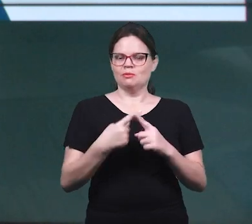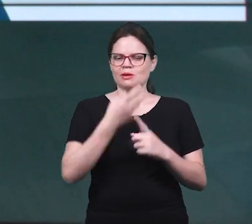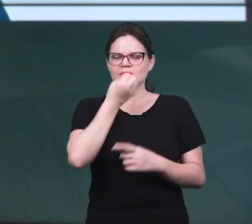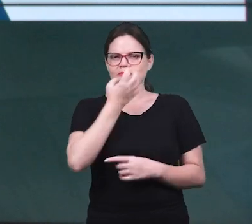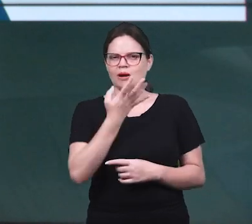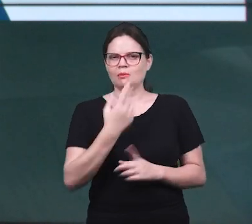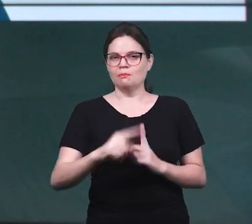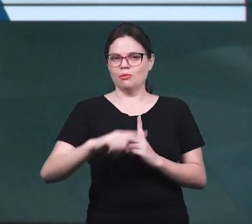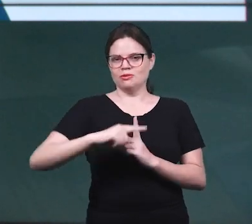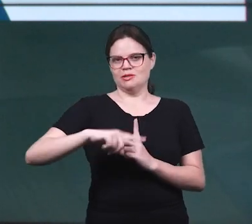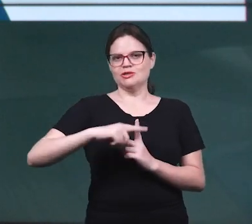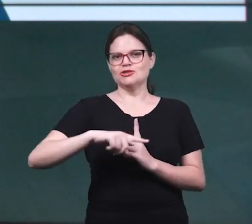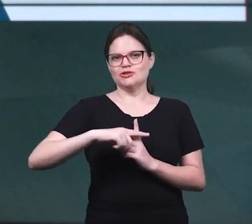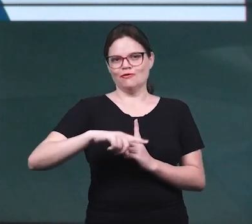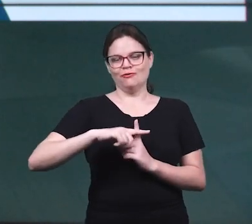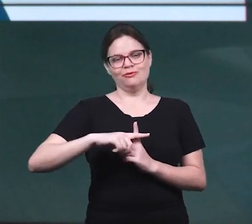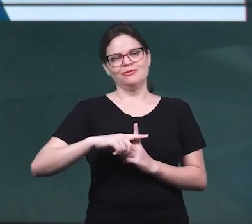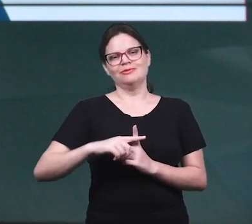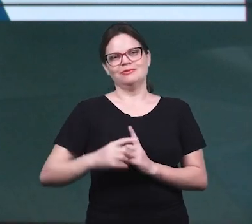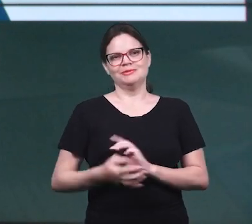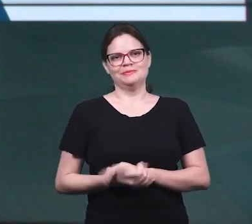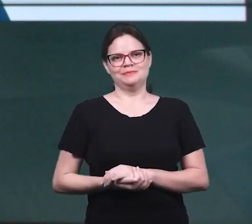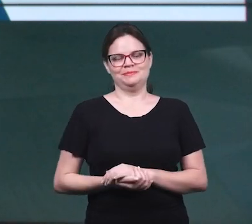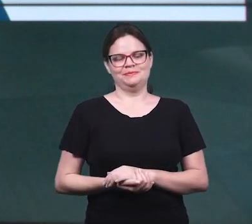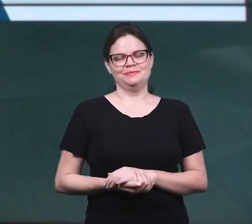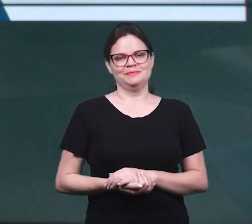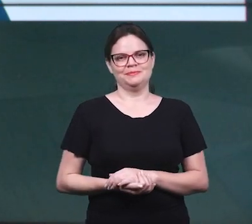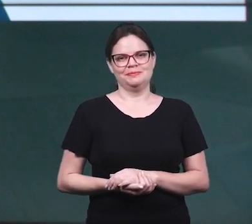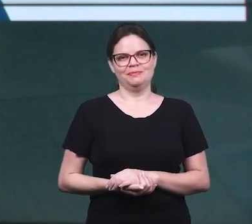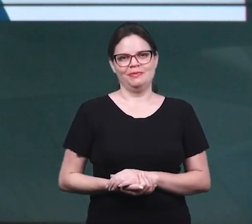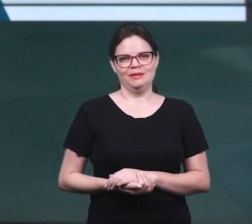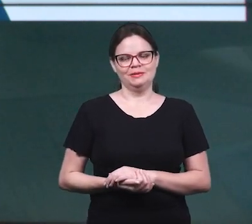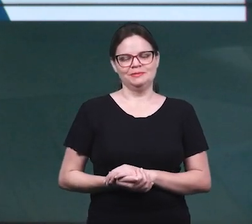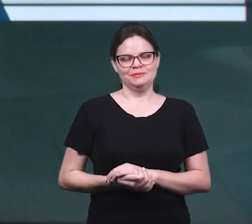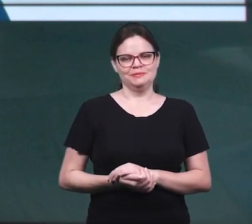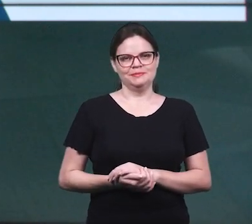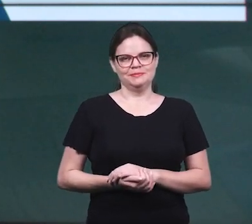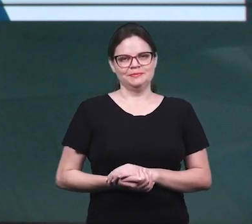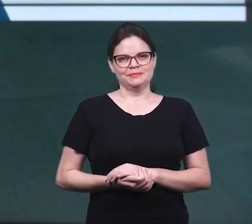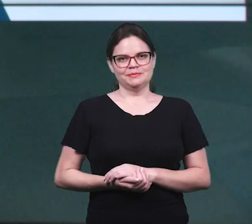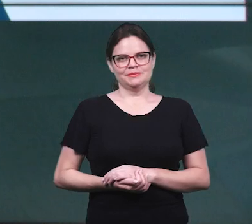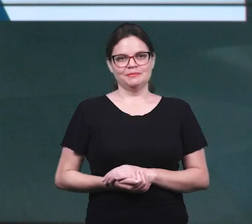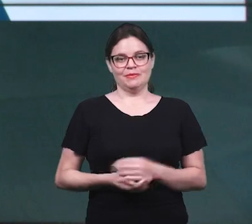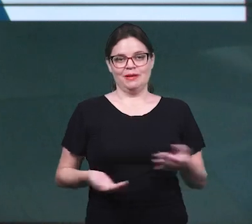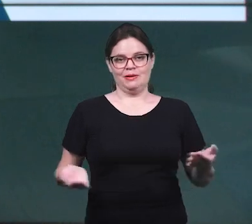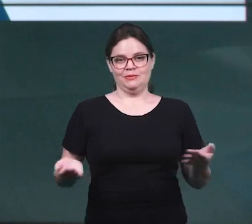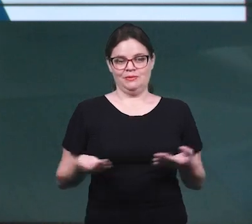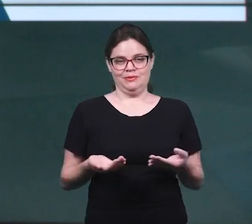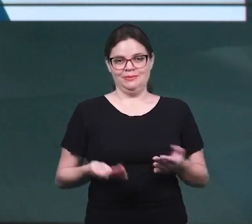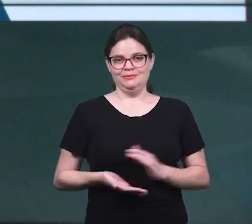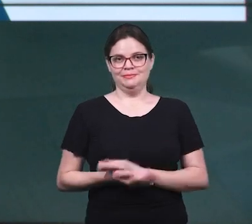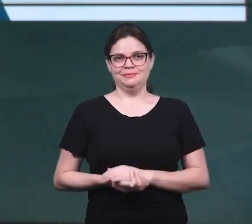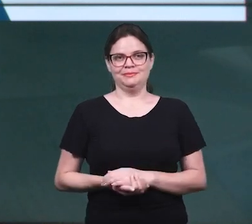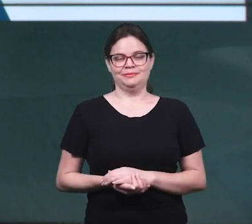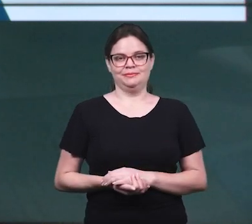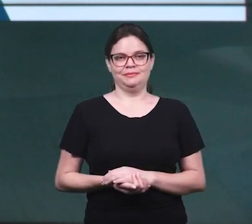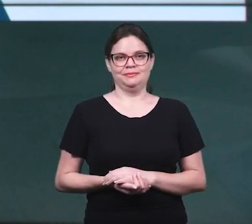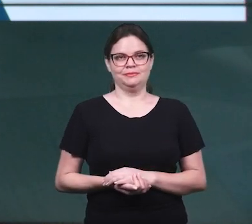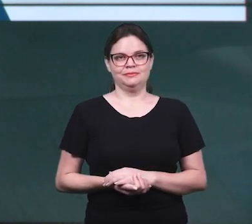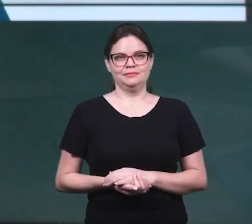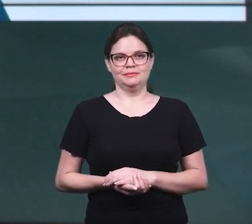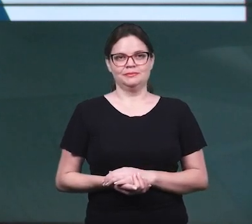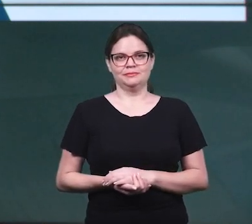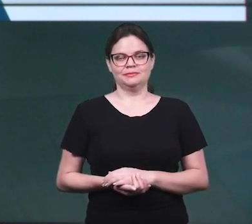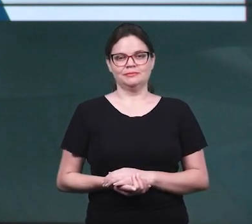positivo dentro da nossa casa, da nossa família. E agora nós